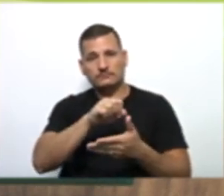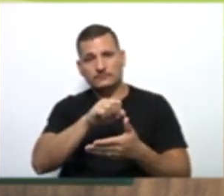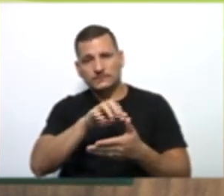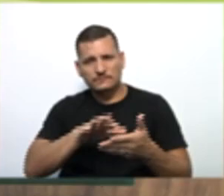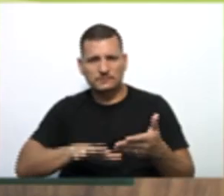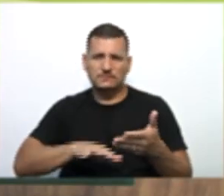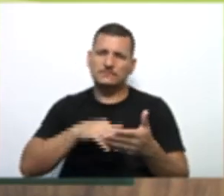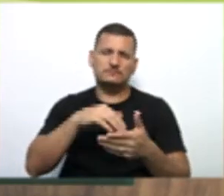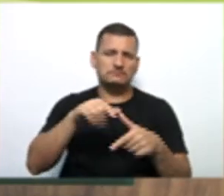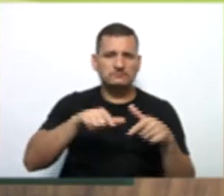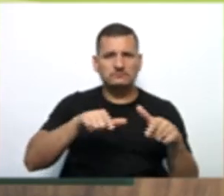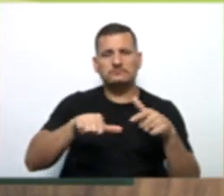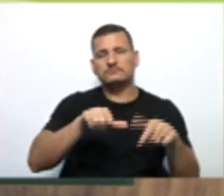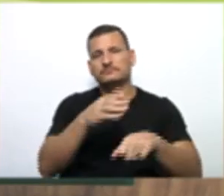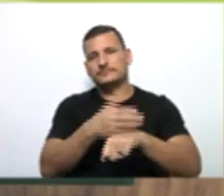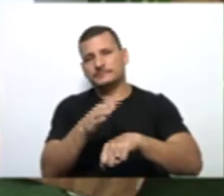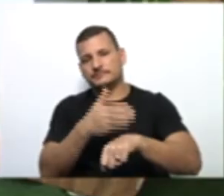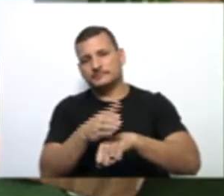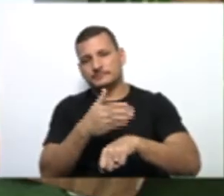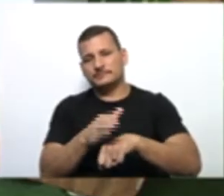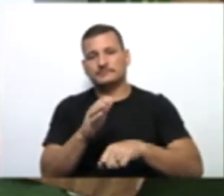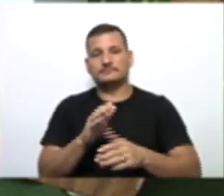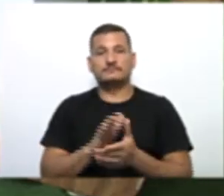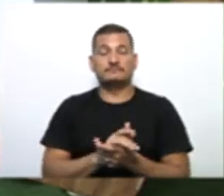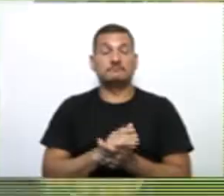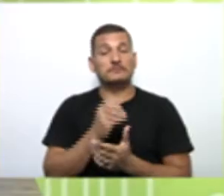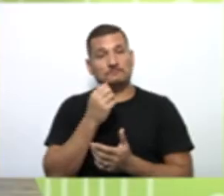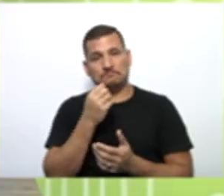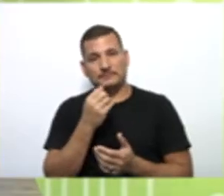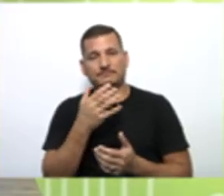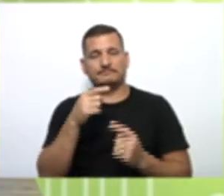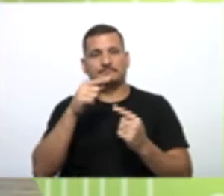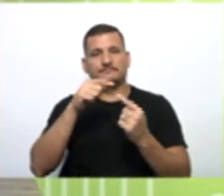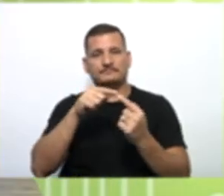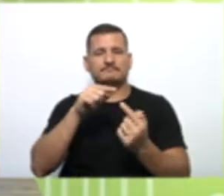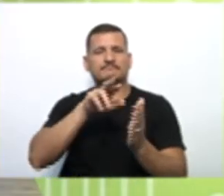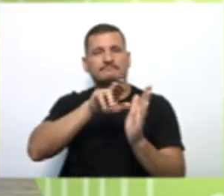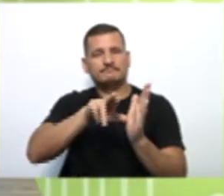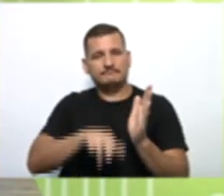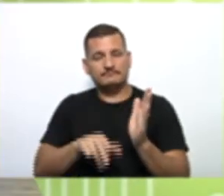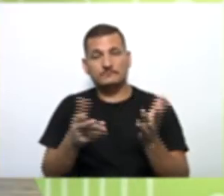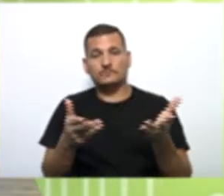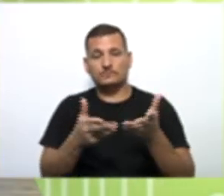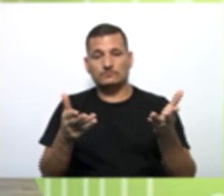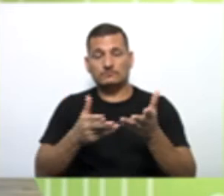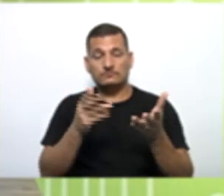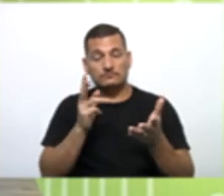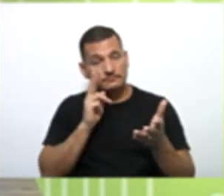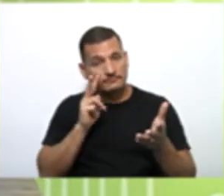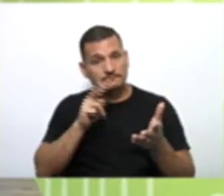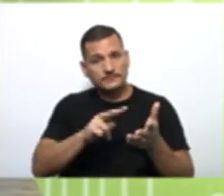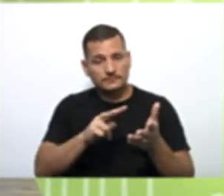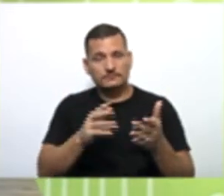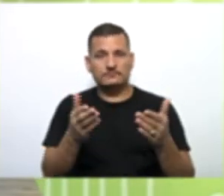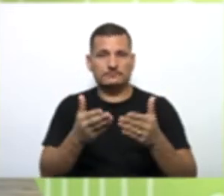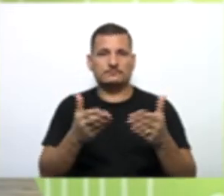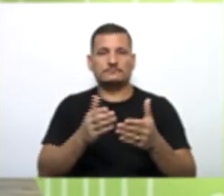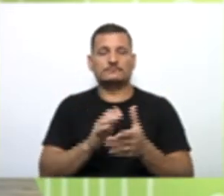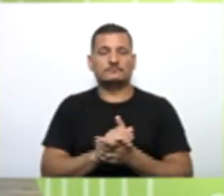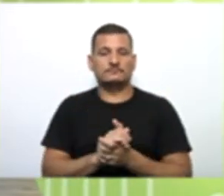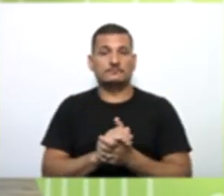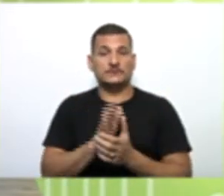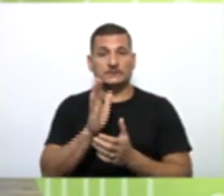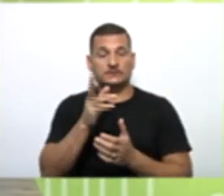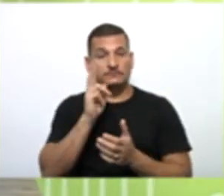prática. Agora sim, professora. Muito bem, são muitos objetivos e nós vamos ver principalmente essa parte agora. Nós vimos